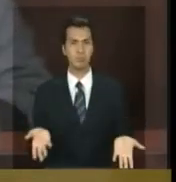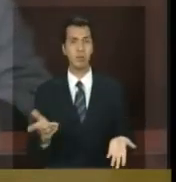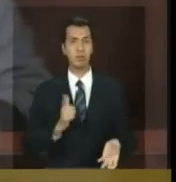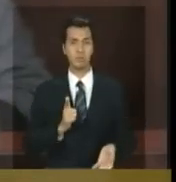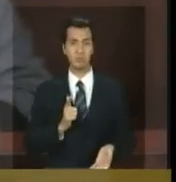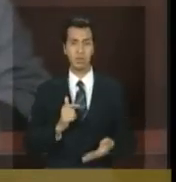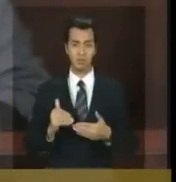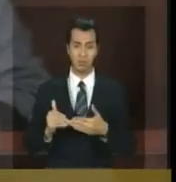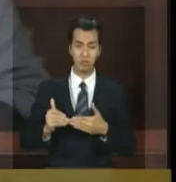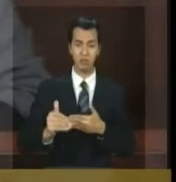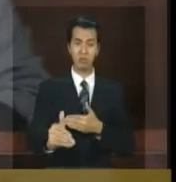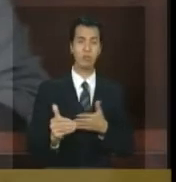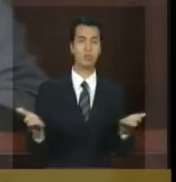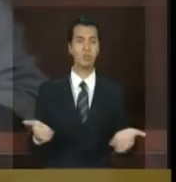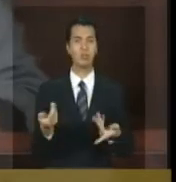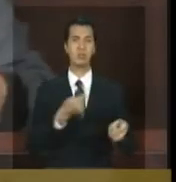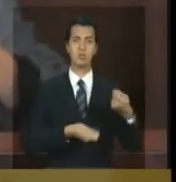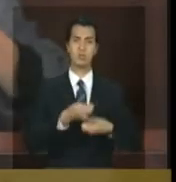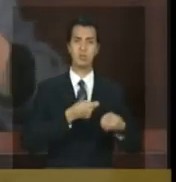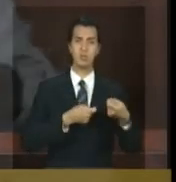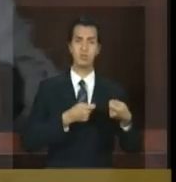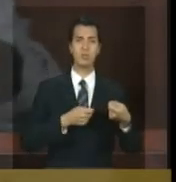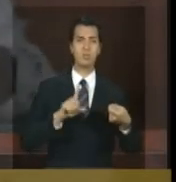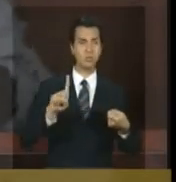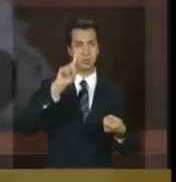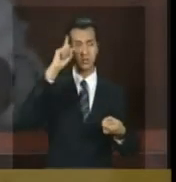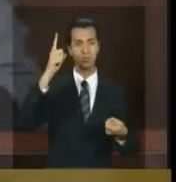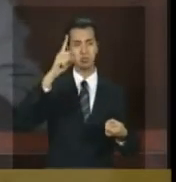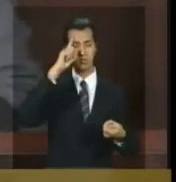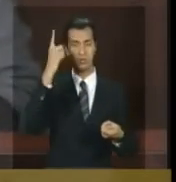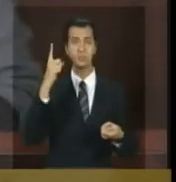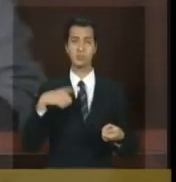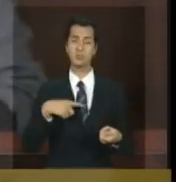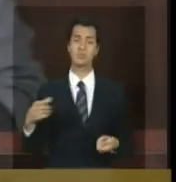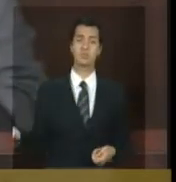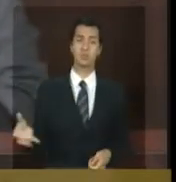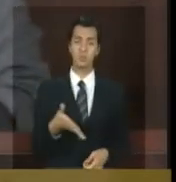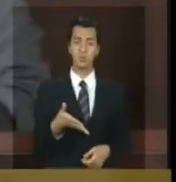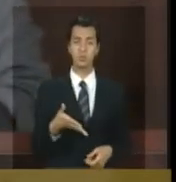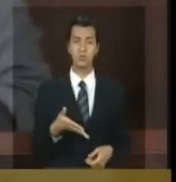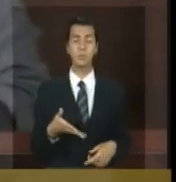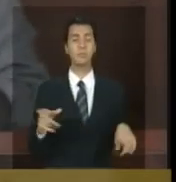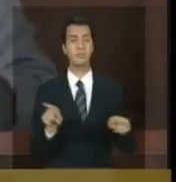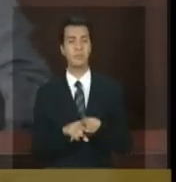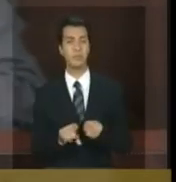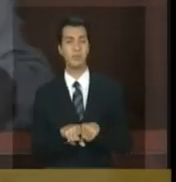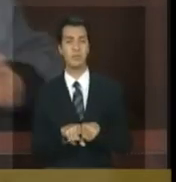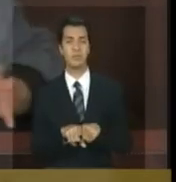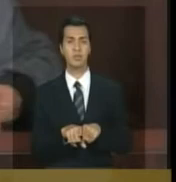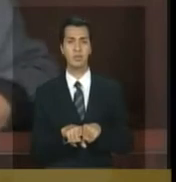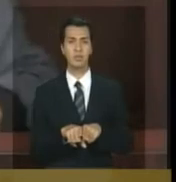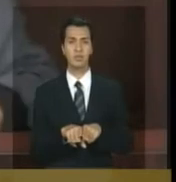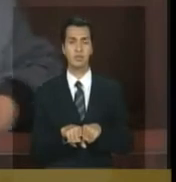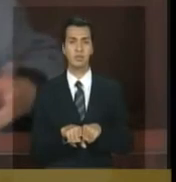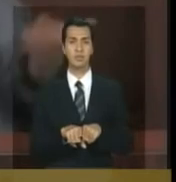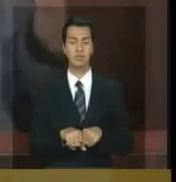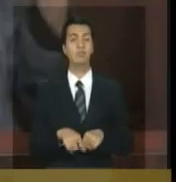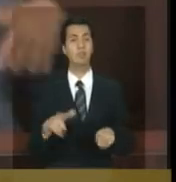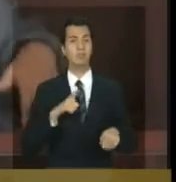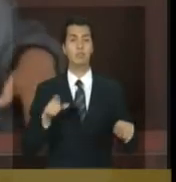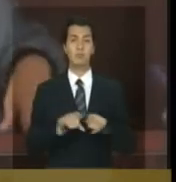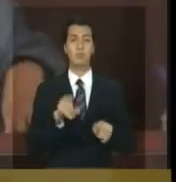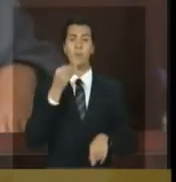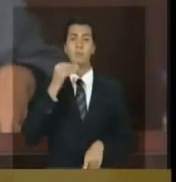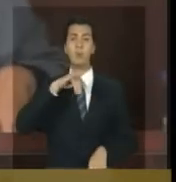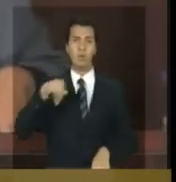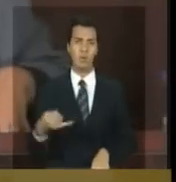inovação econômica, da necessidade de discutir novos modelos econômicos. E aí surge uma oportunidade